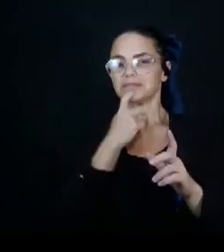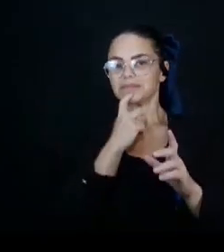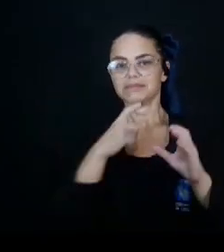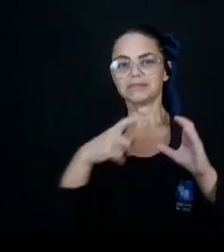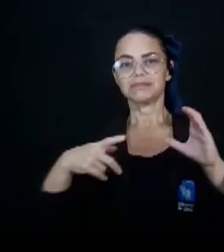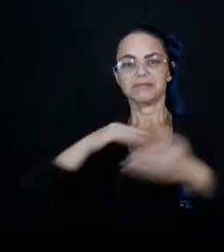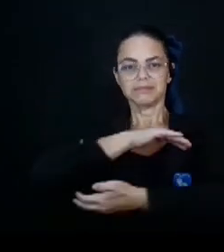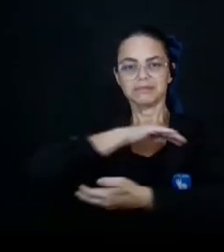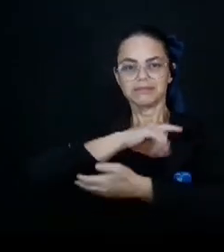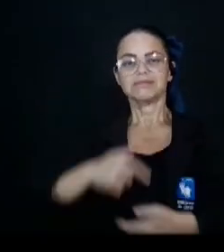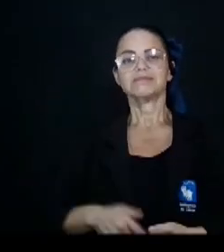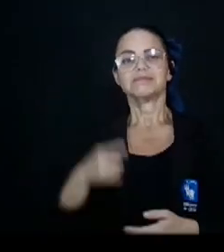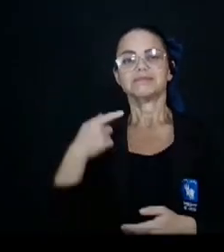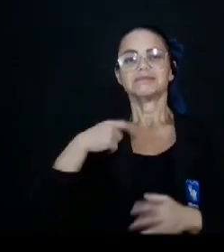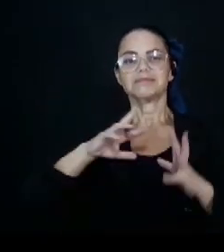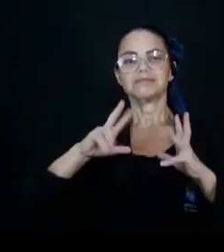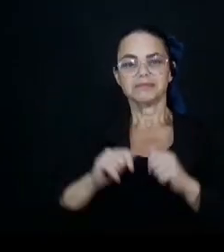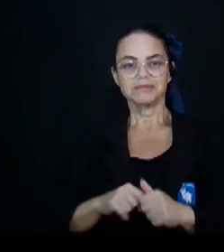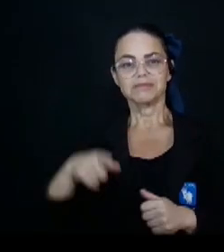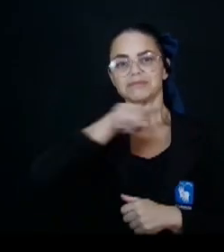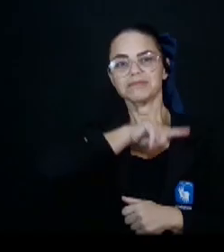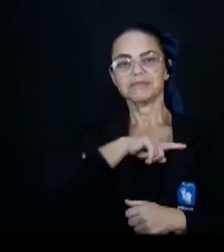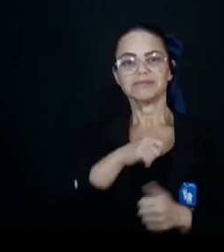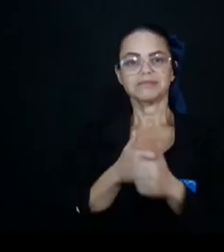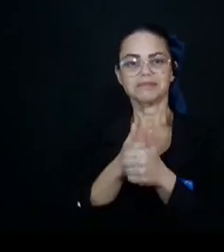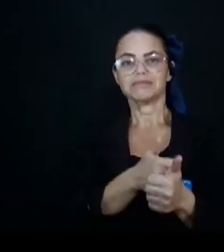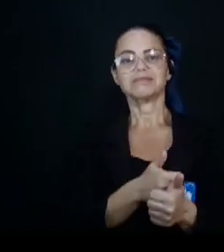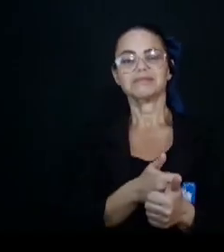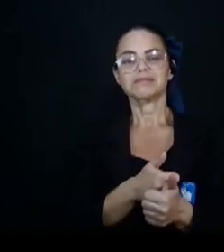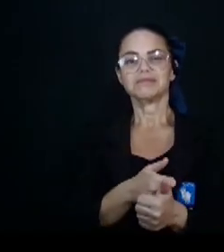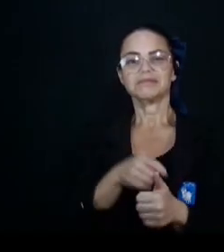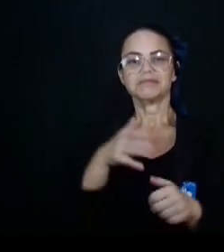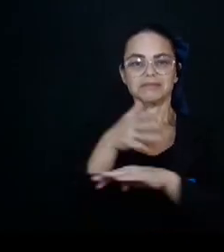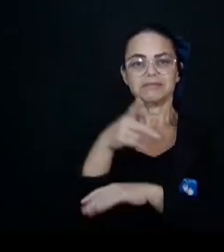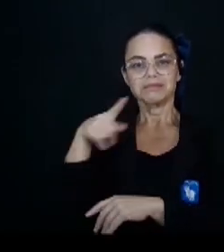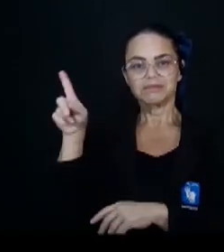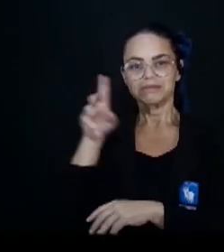e tantos outros você também consegue acessar pelo canal do